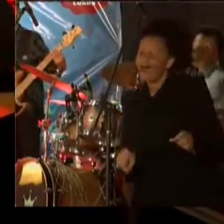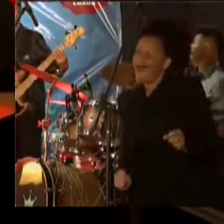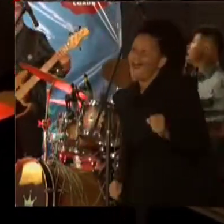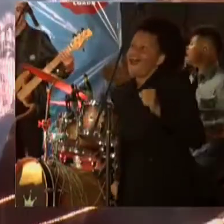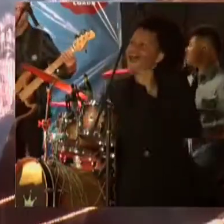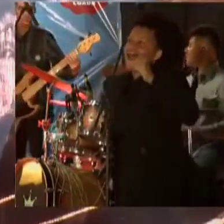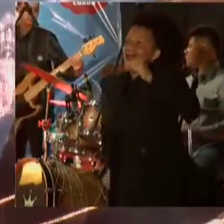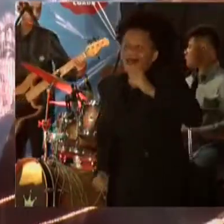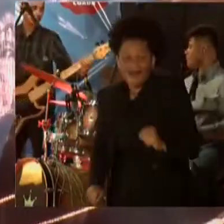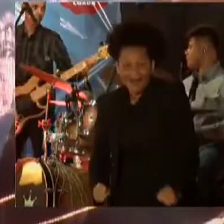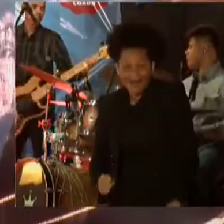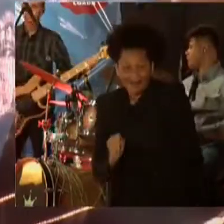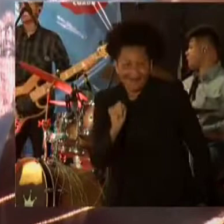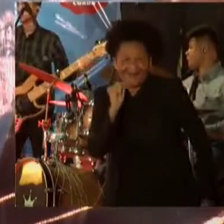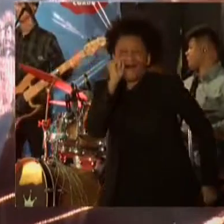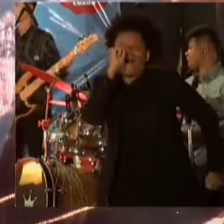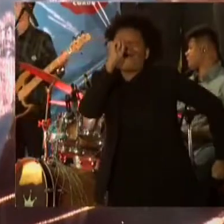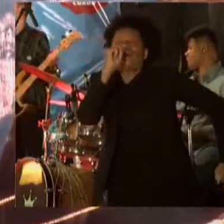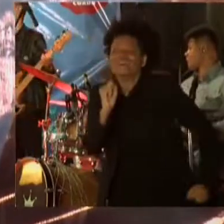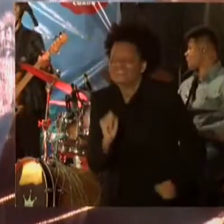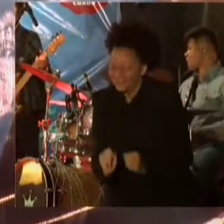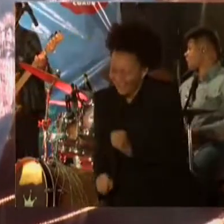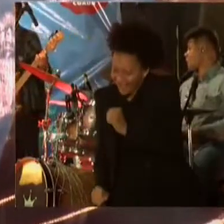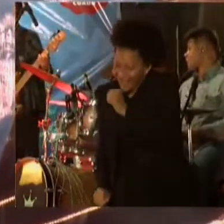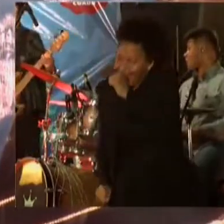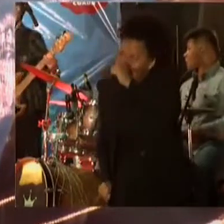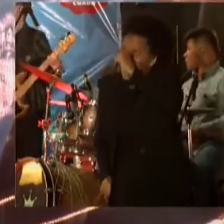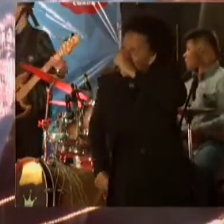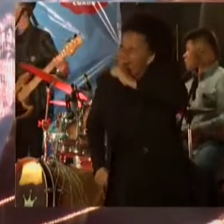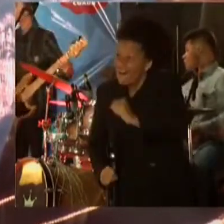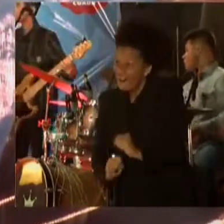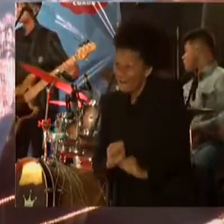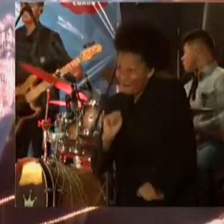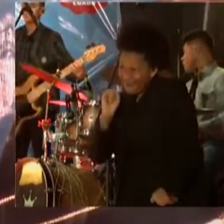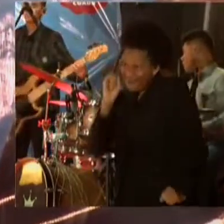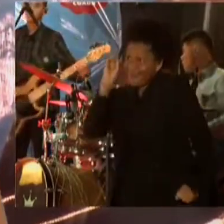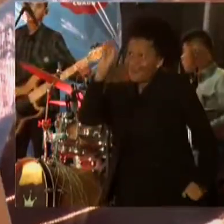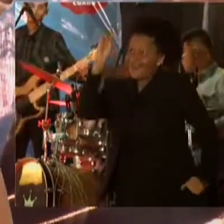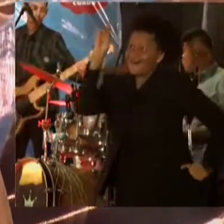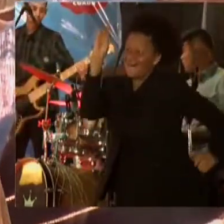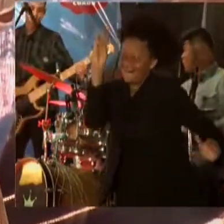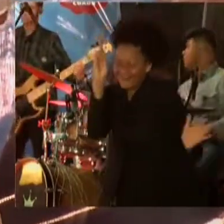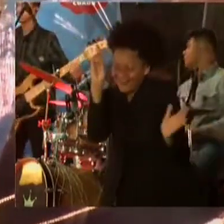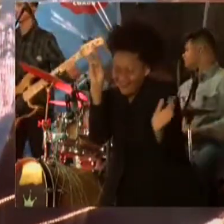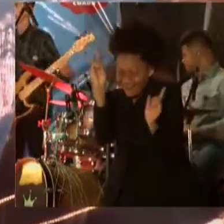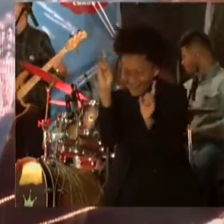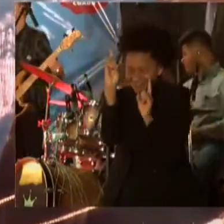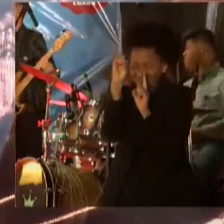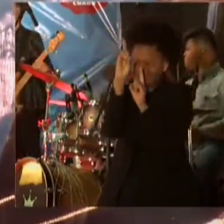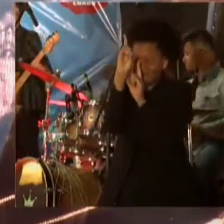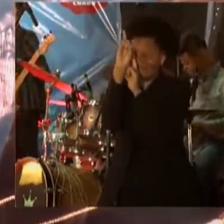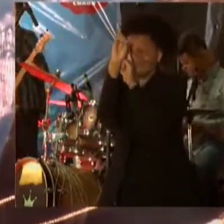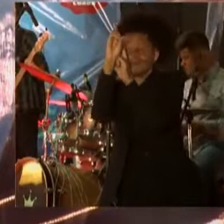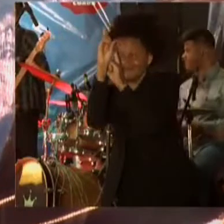Correndo eu vou me esconder em Deus.